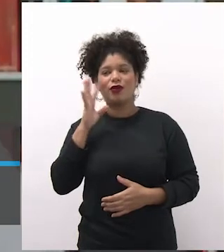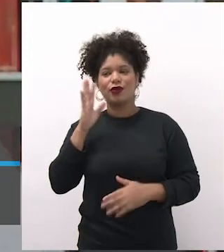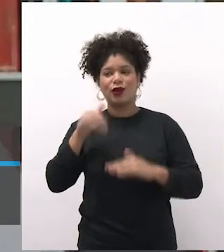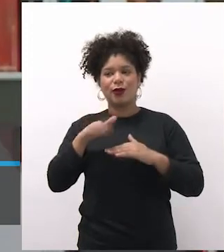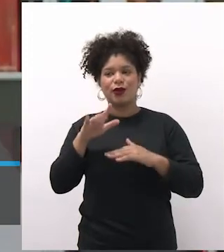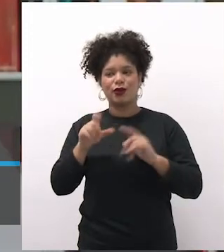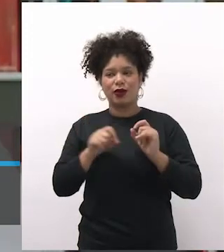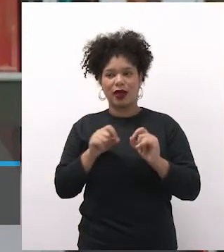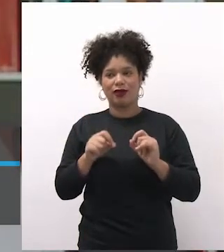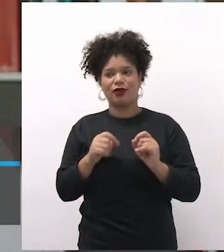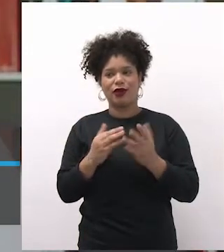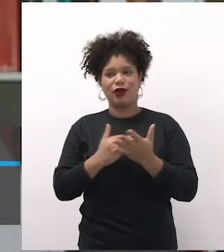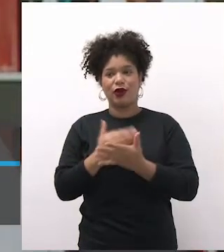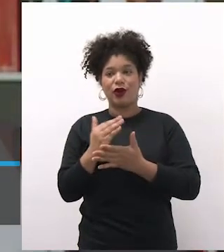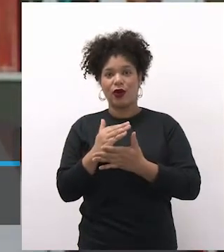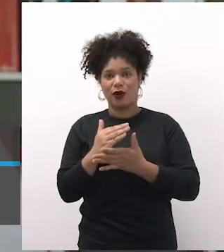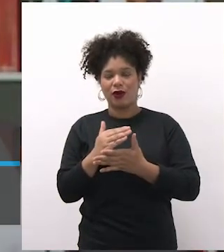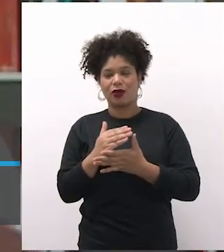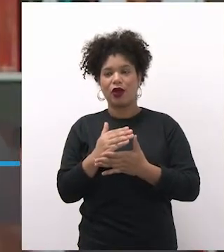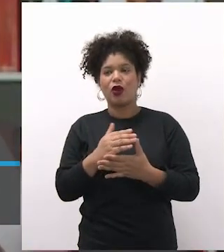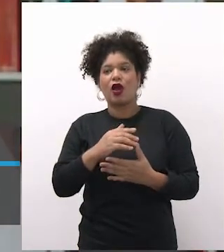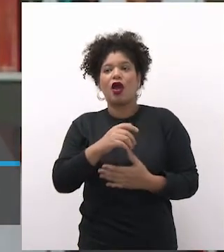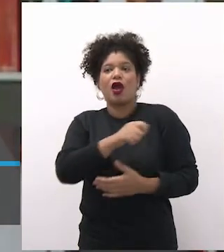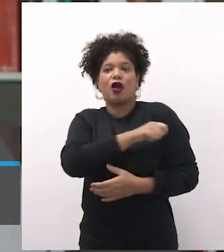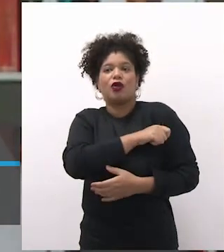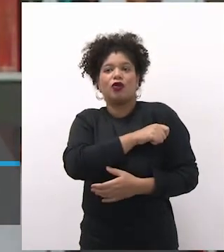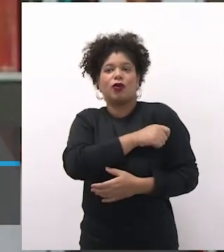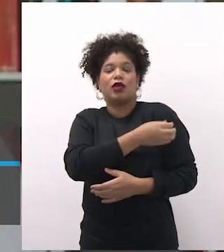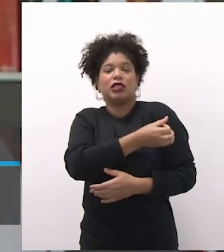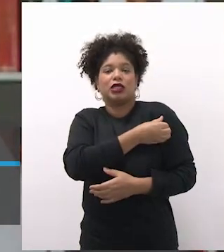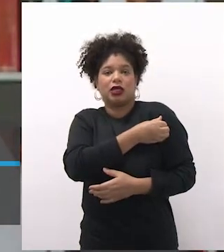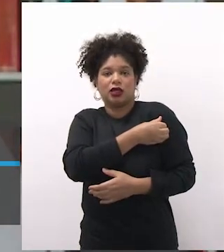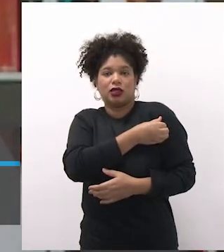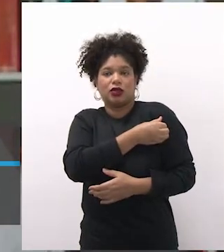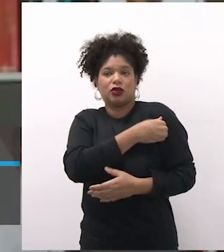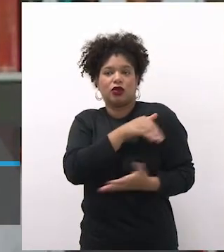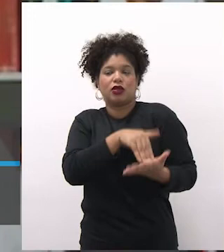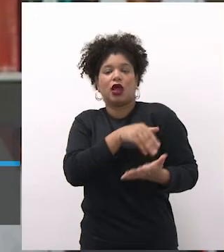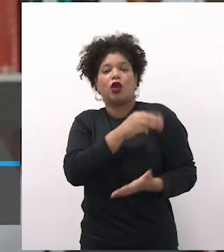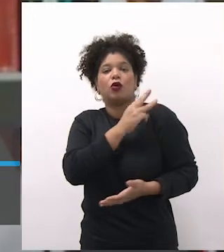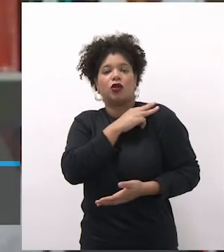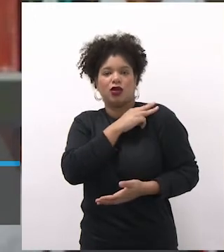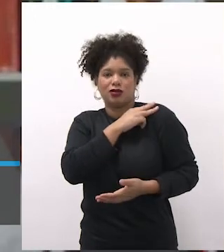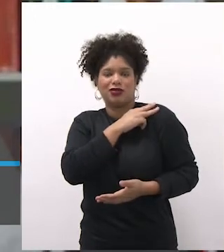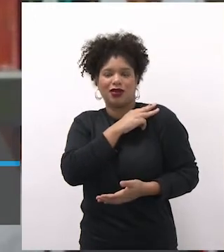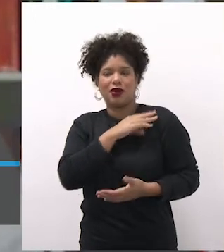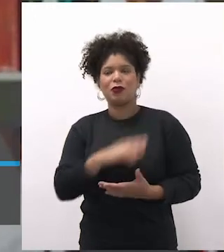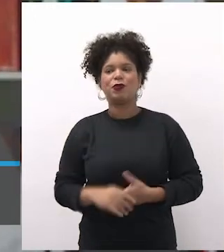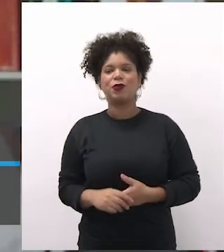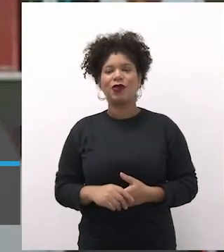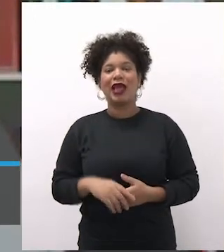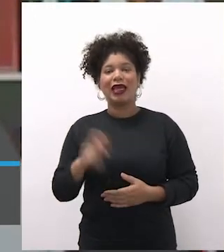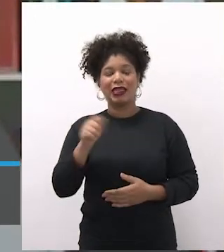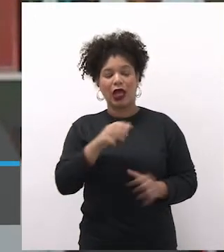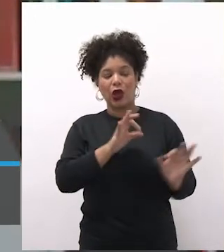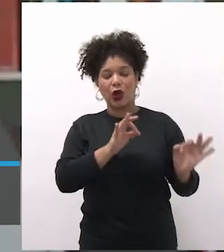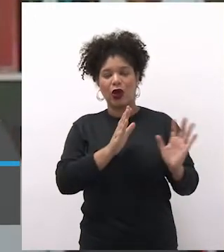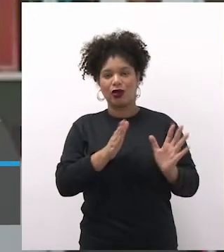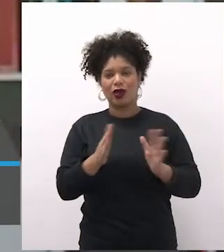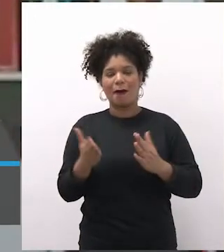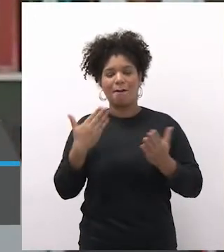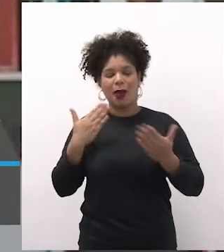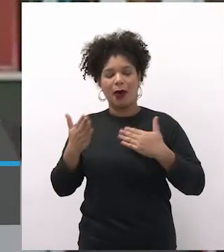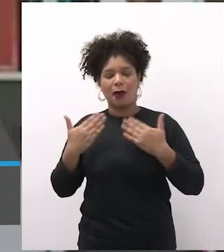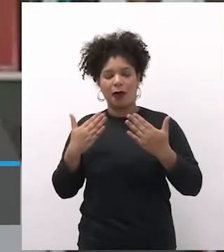Ele trabalha com turmas do 6º ao 3º ano, e aí ele consegue organizar esses